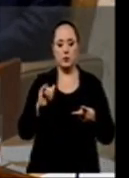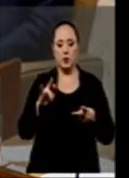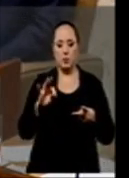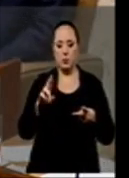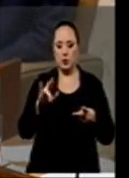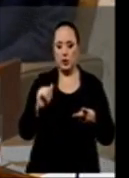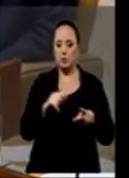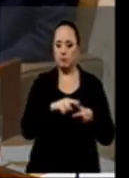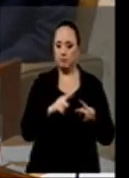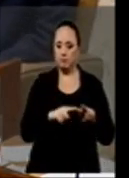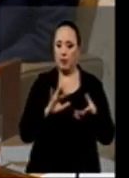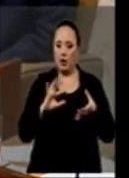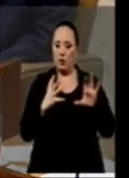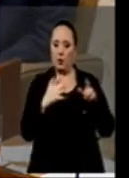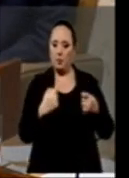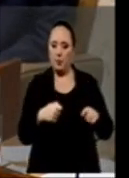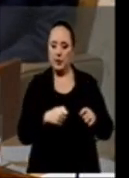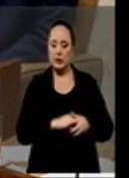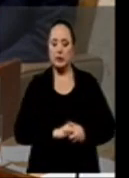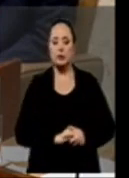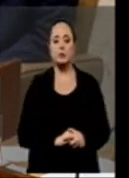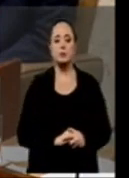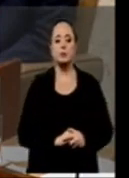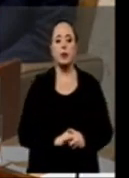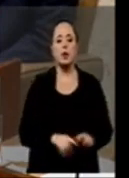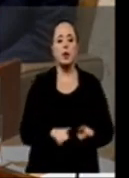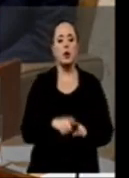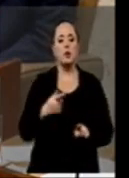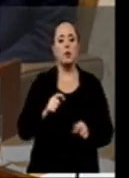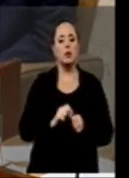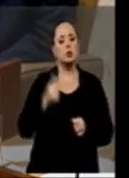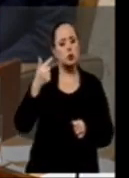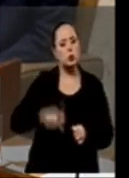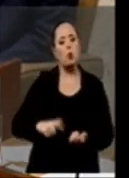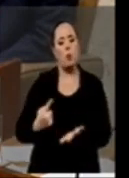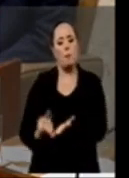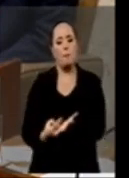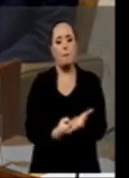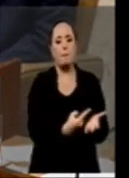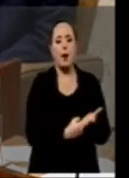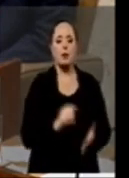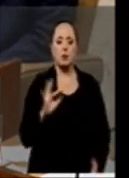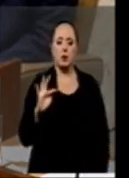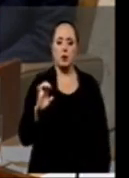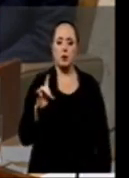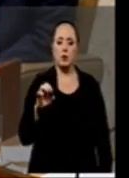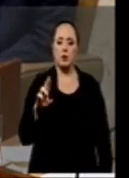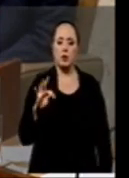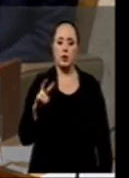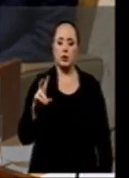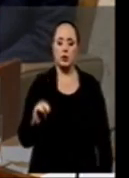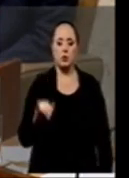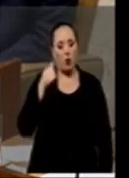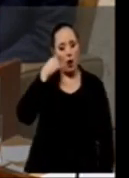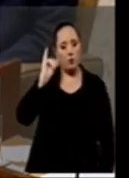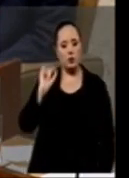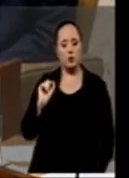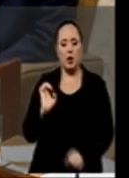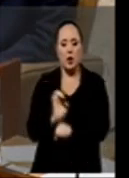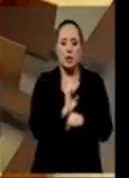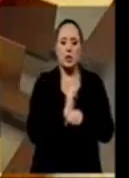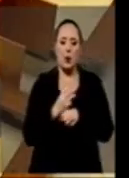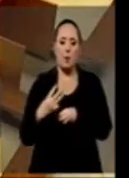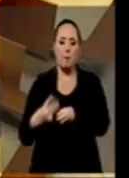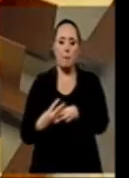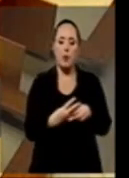abrange necessariamente uma repactuação federativa evitando que estados e municípios cheguem